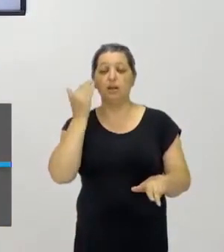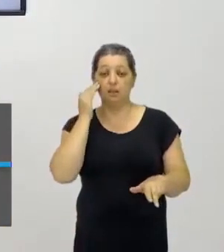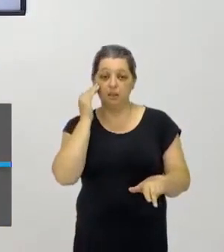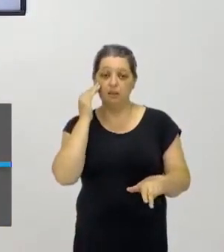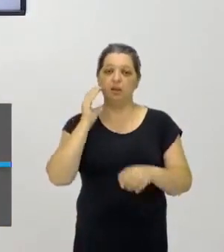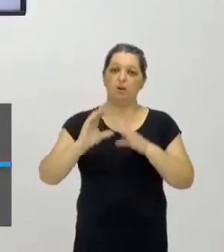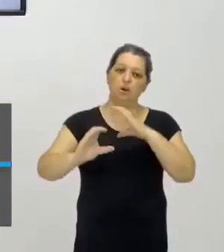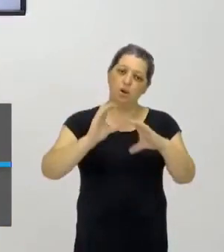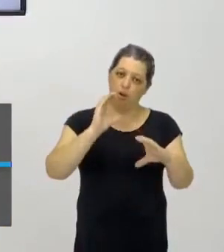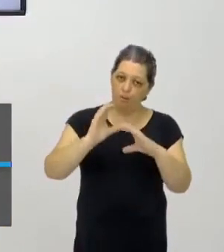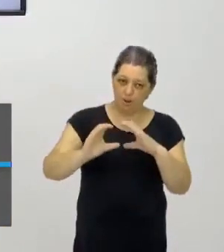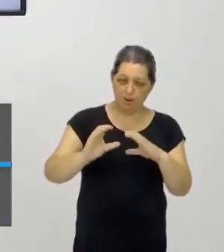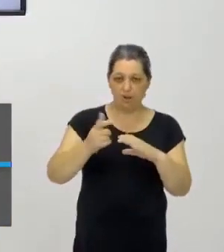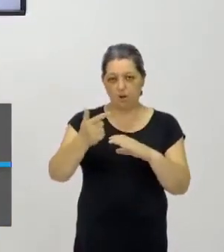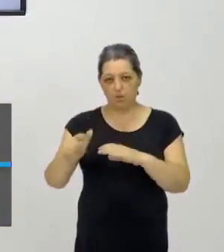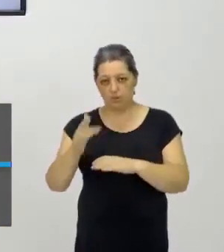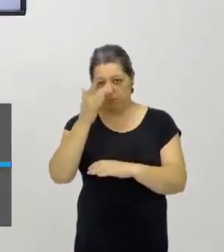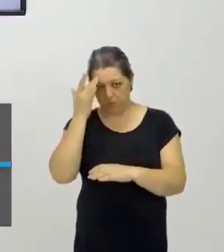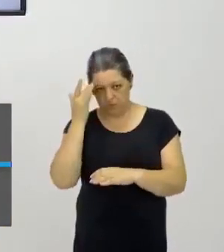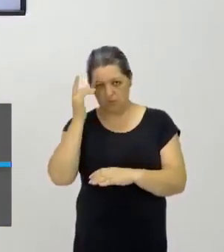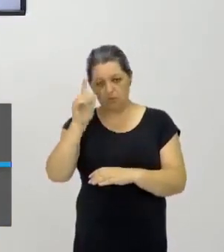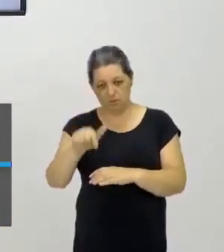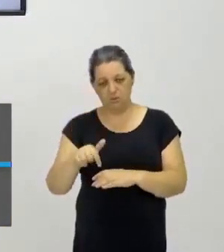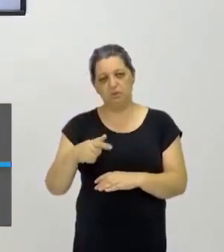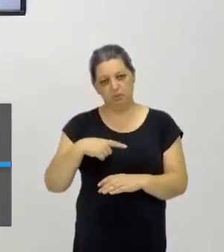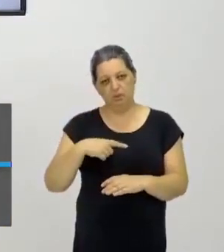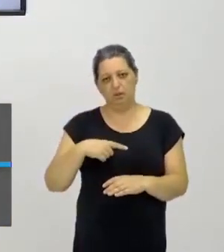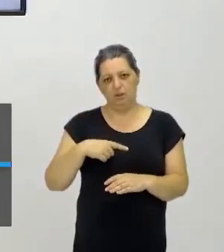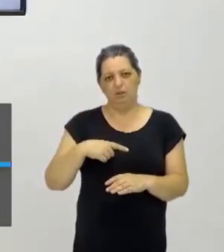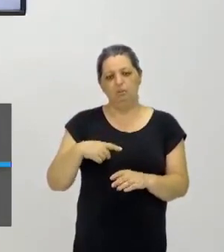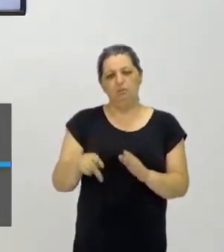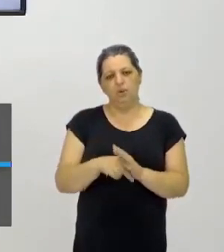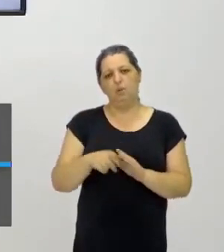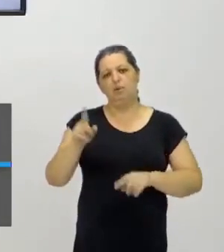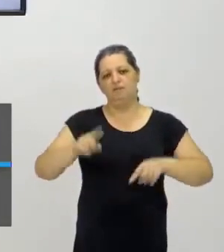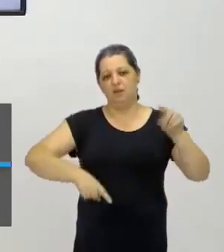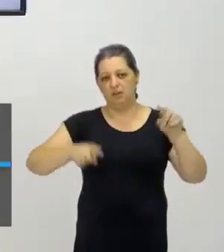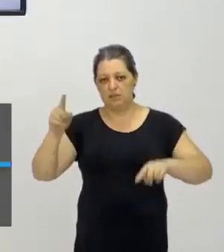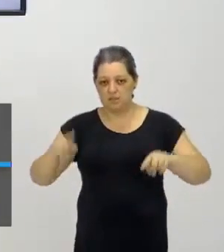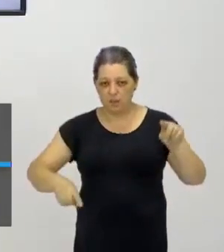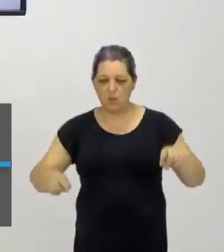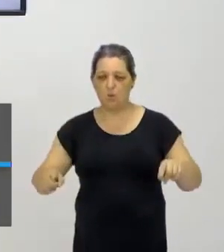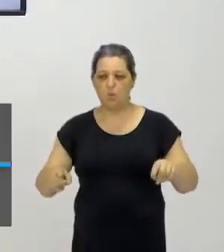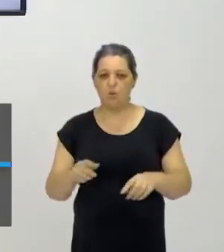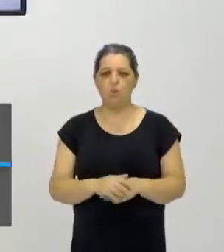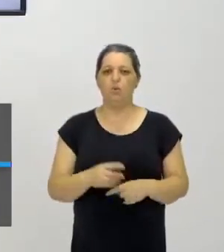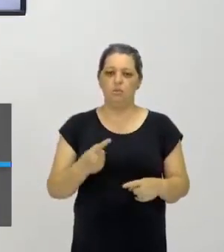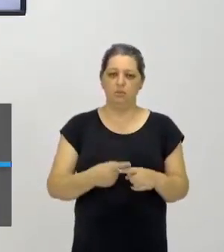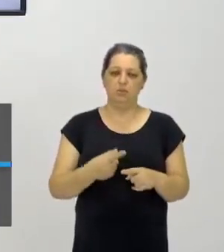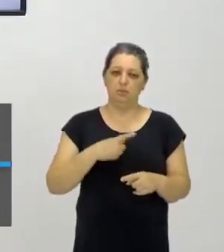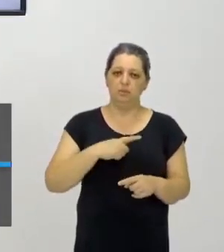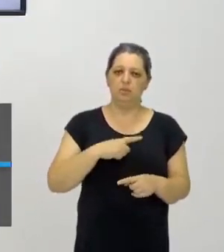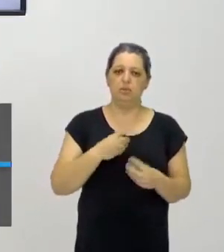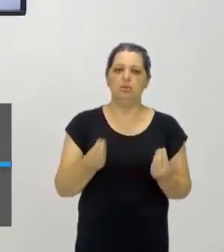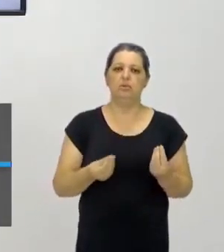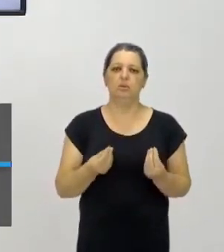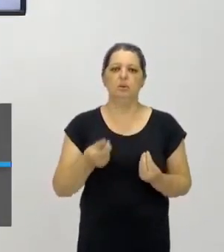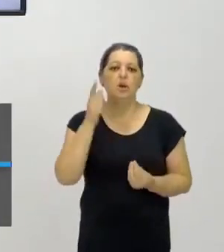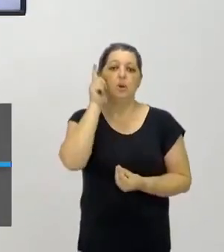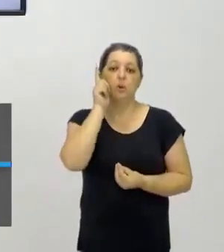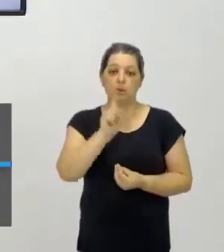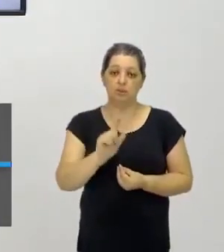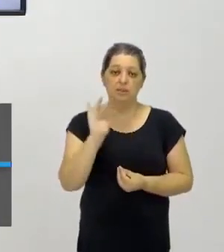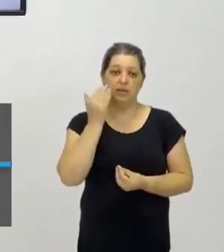o outro, né? Vai existir, a diferença ela vai existir, né? Mas se for uma diferença inteligível, né, que você